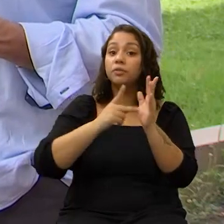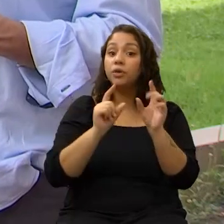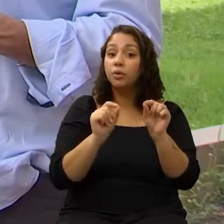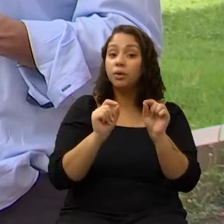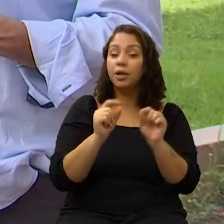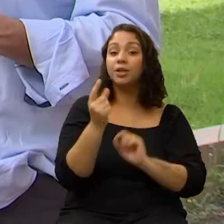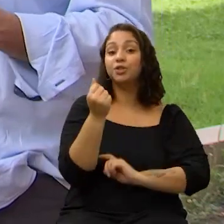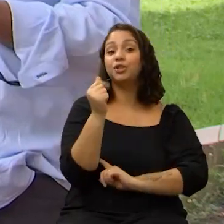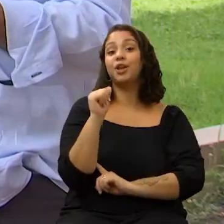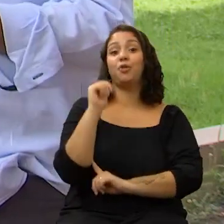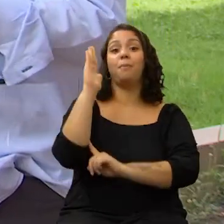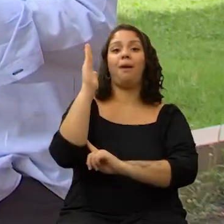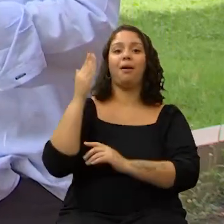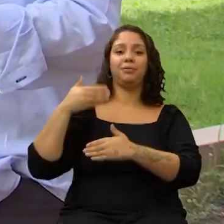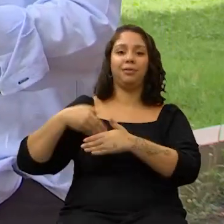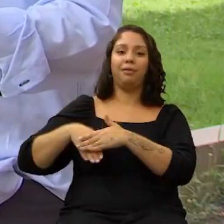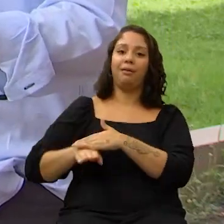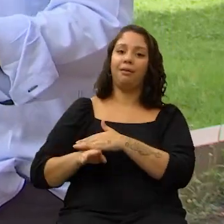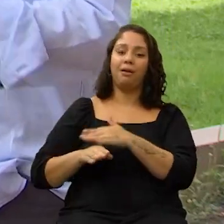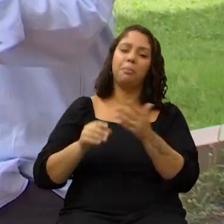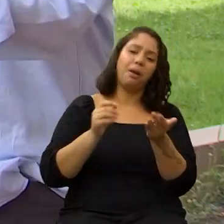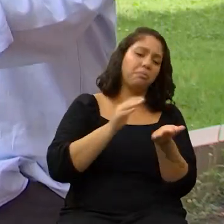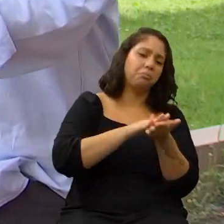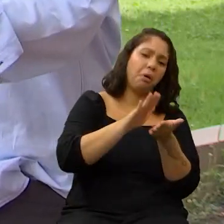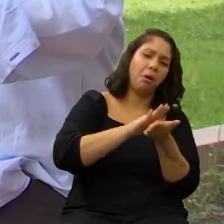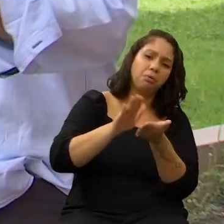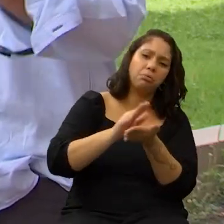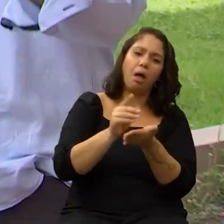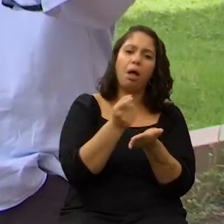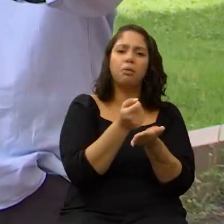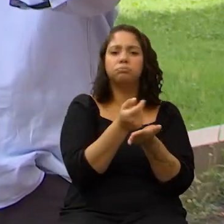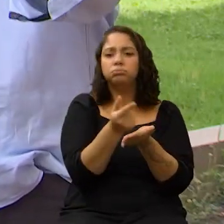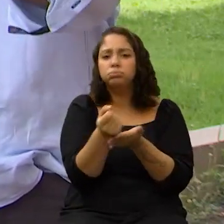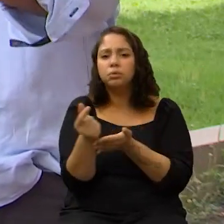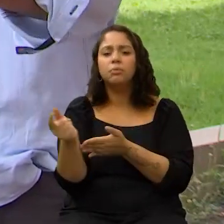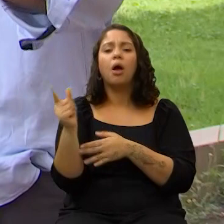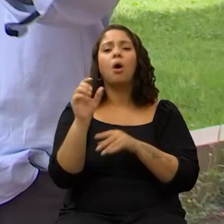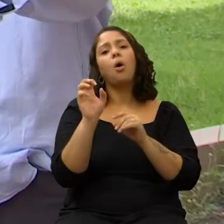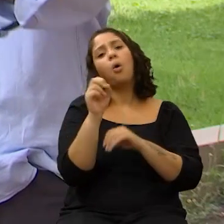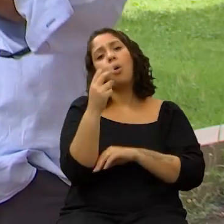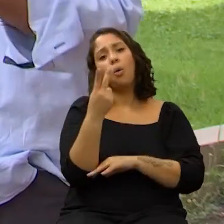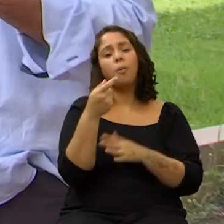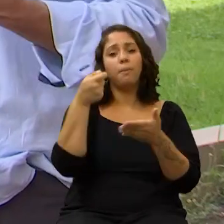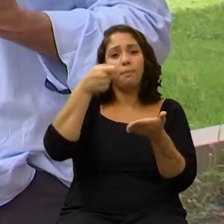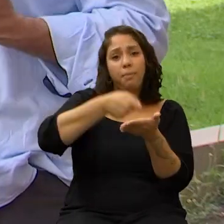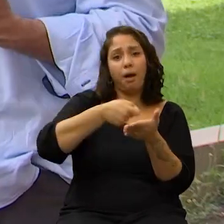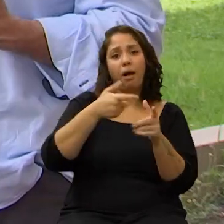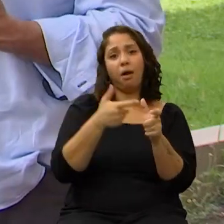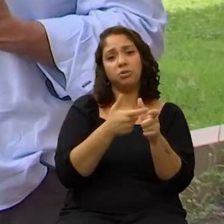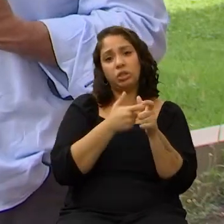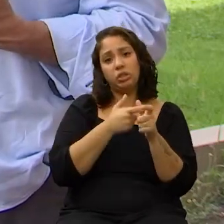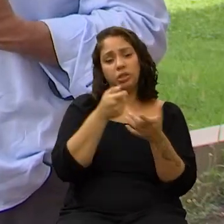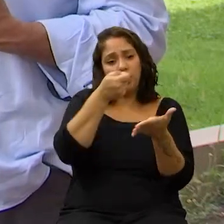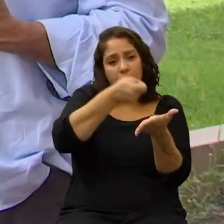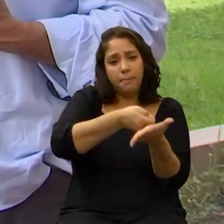que as pessoas vão ter mais dinheiro no bolso, ou para gastar, ou para pagar a conta, pagar a dívida, porque outra